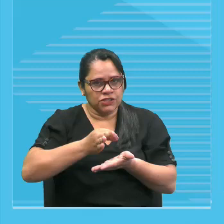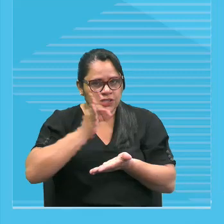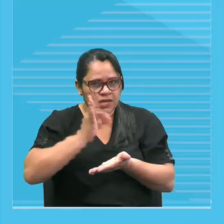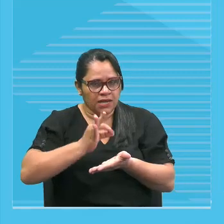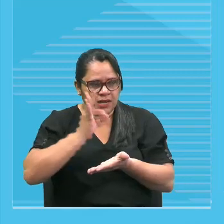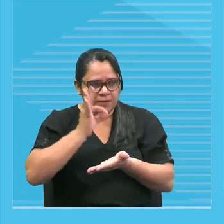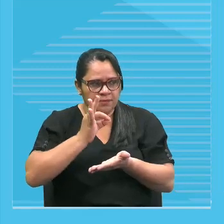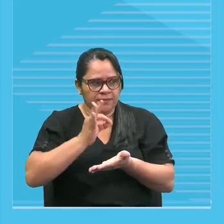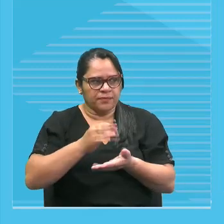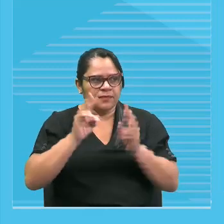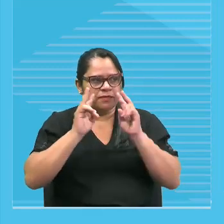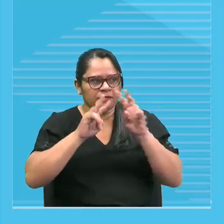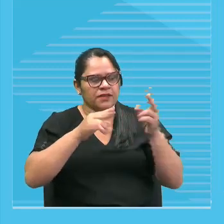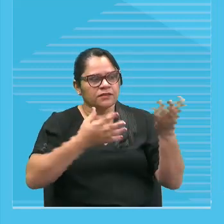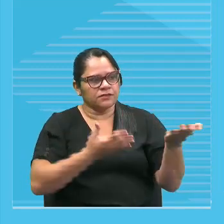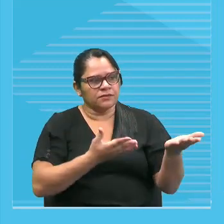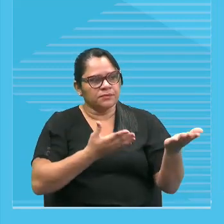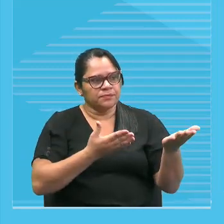xícara